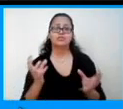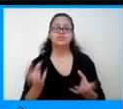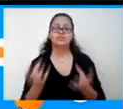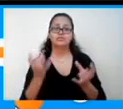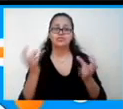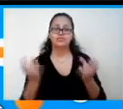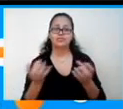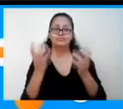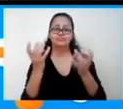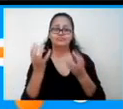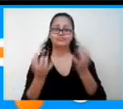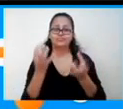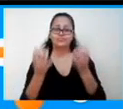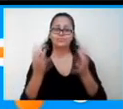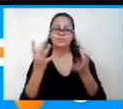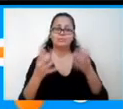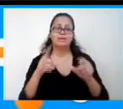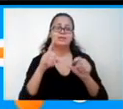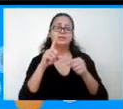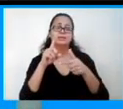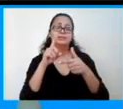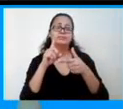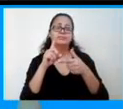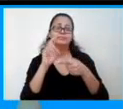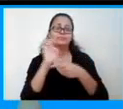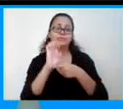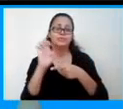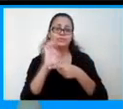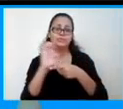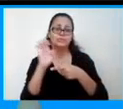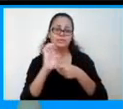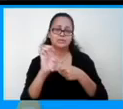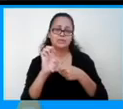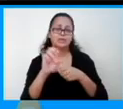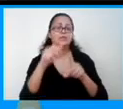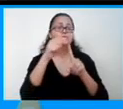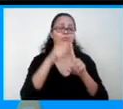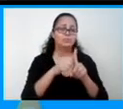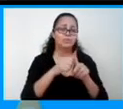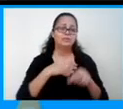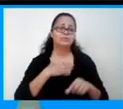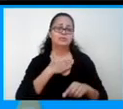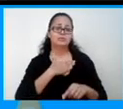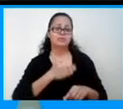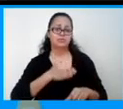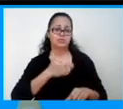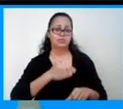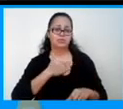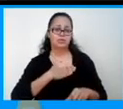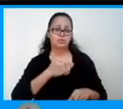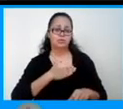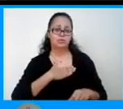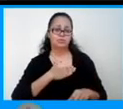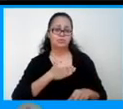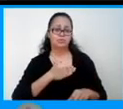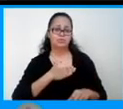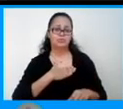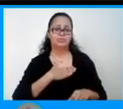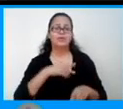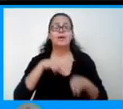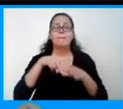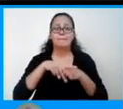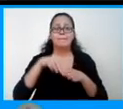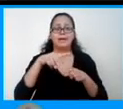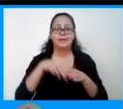com 427 focos registrados no mês de agosto, né? Então, o nosso município aí liderando aí